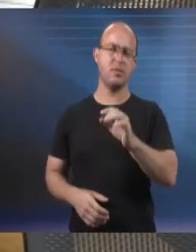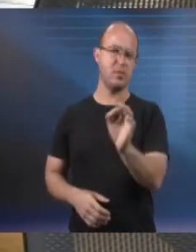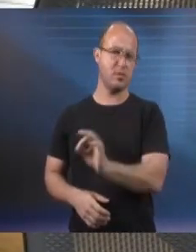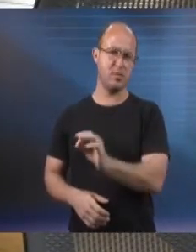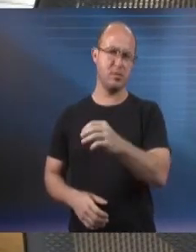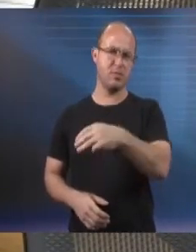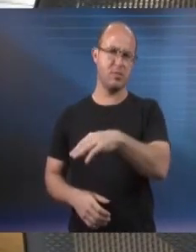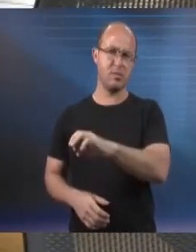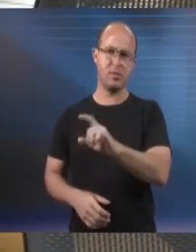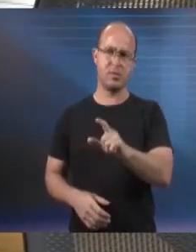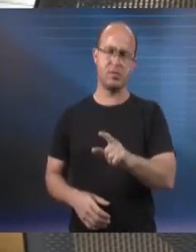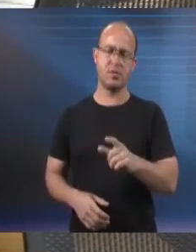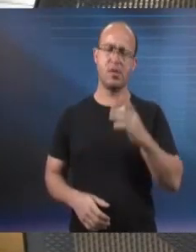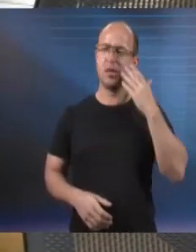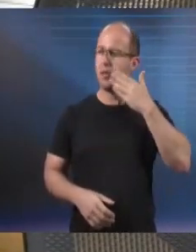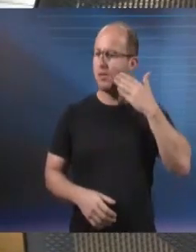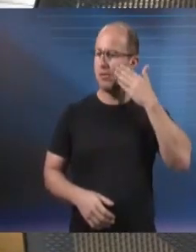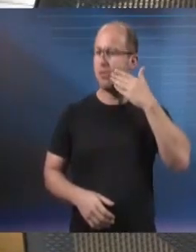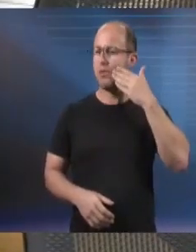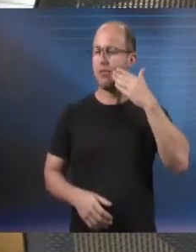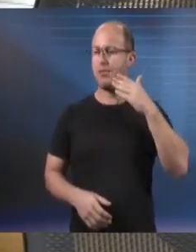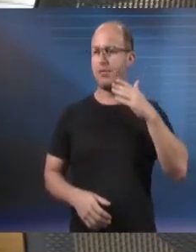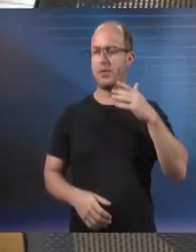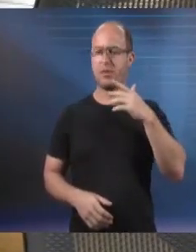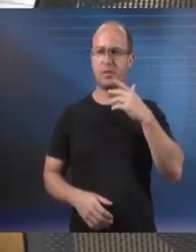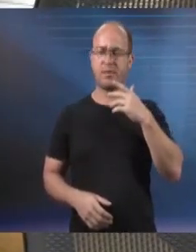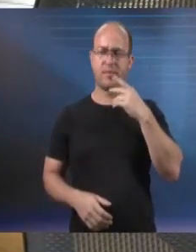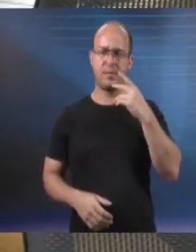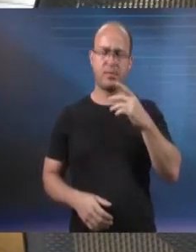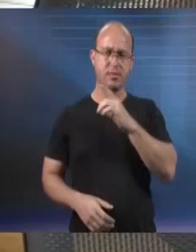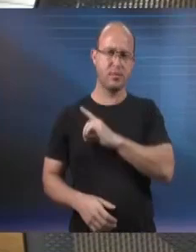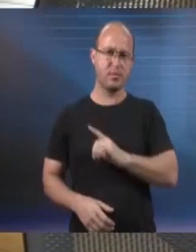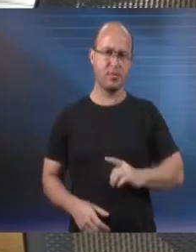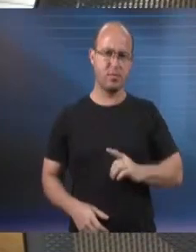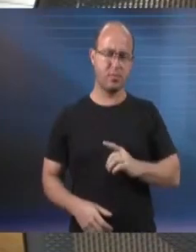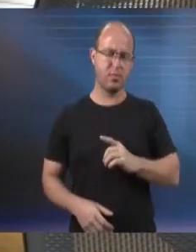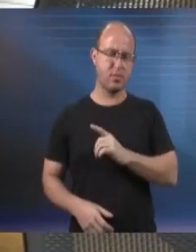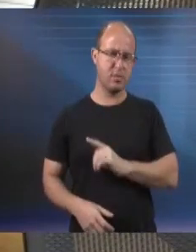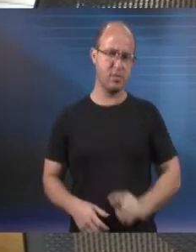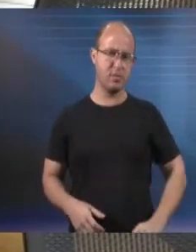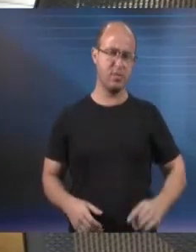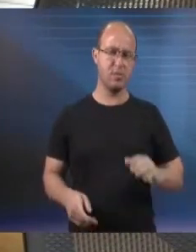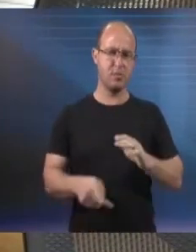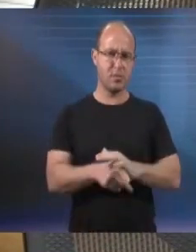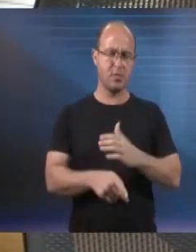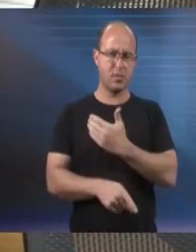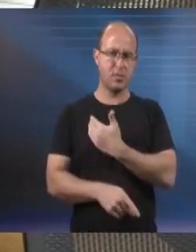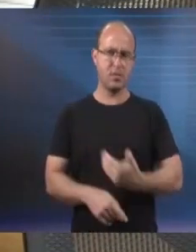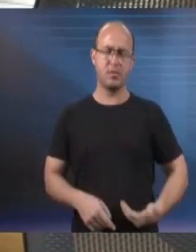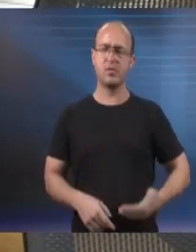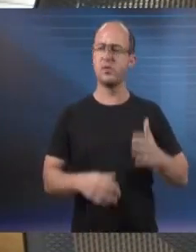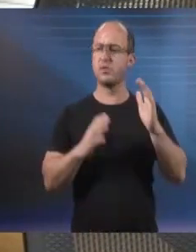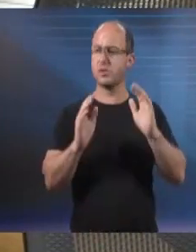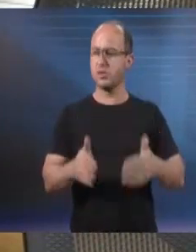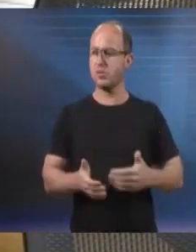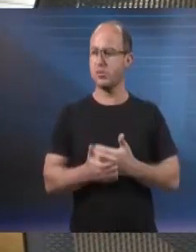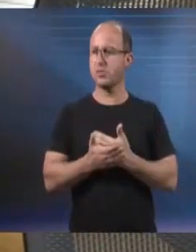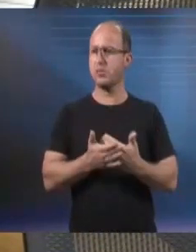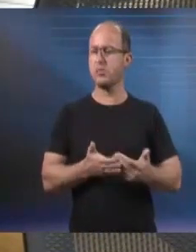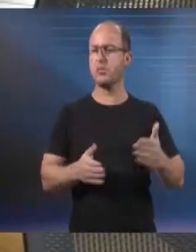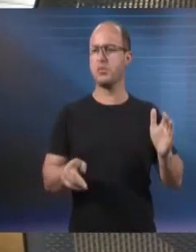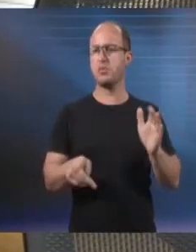da alíquota modal. Esse discurso que está sendo negado pelos deputados governistas já está sendo feito pelos